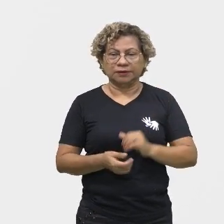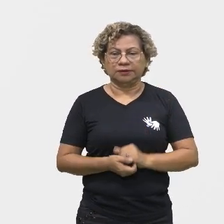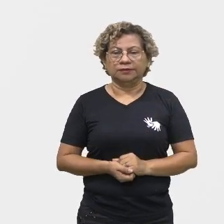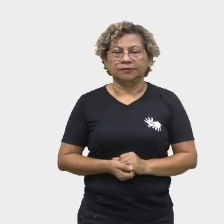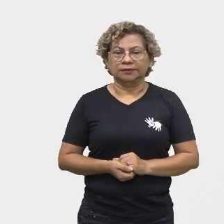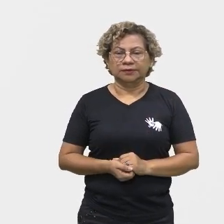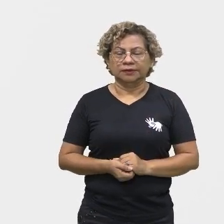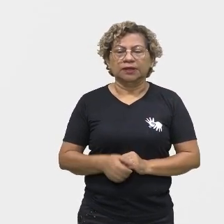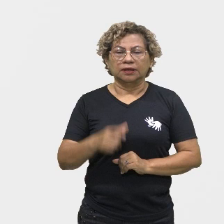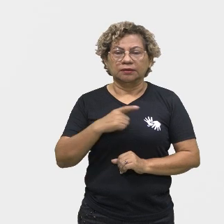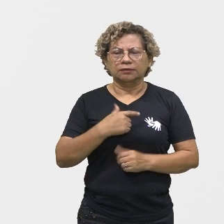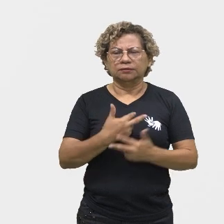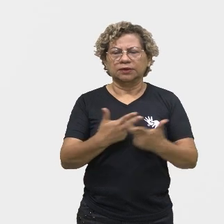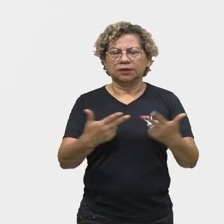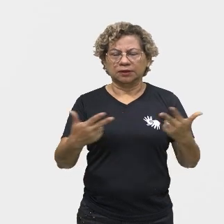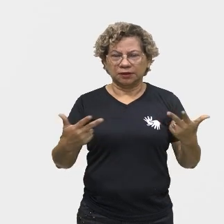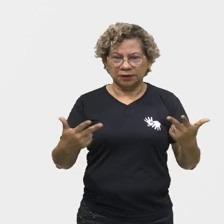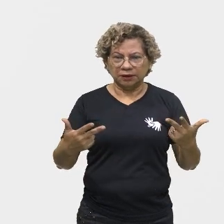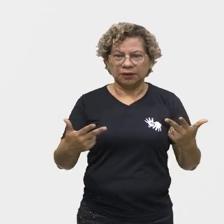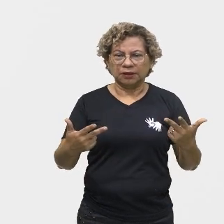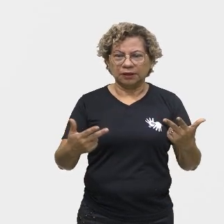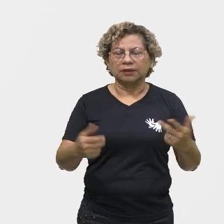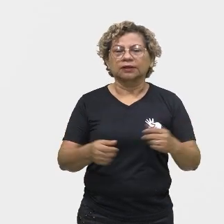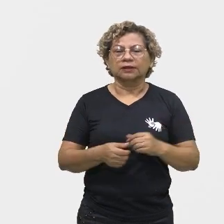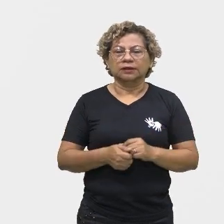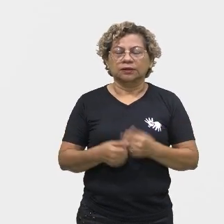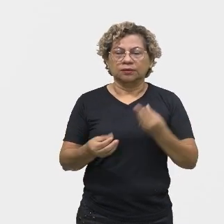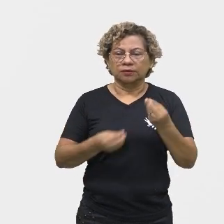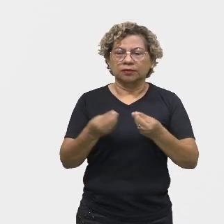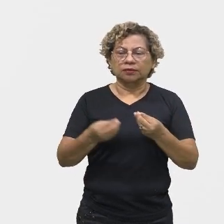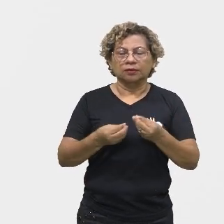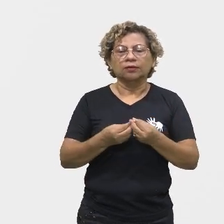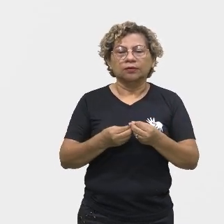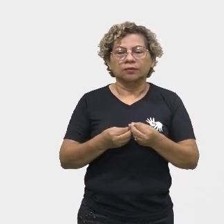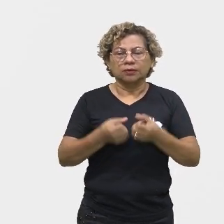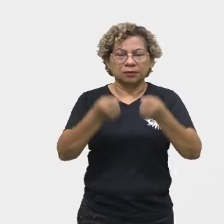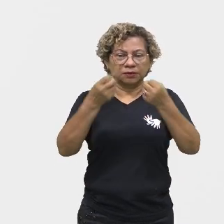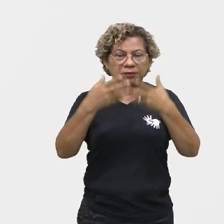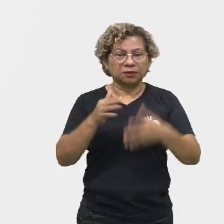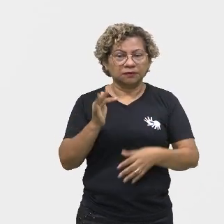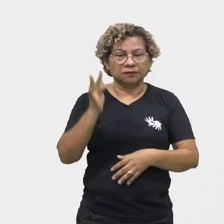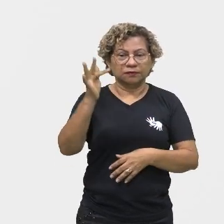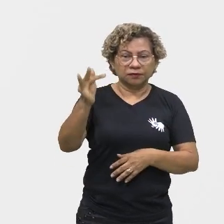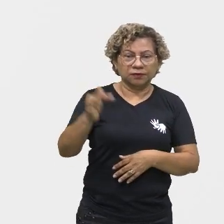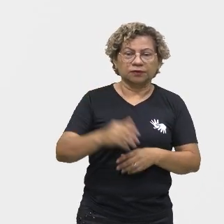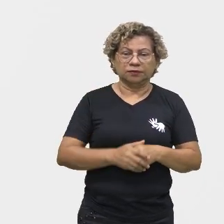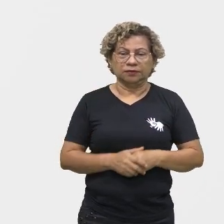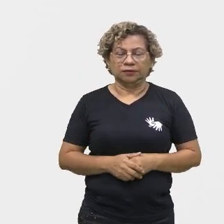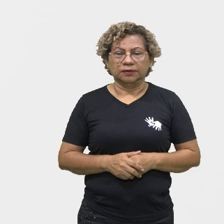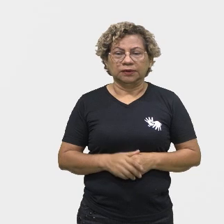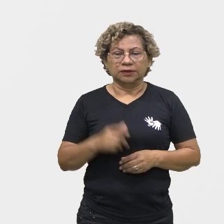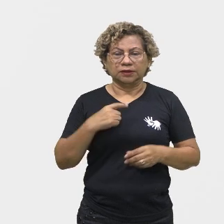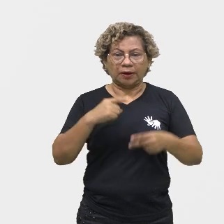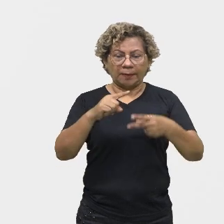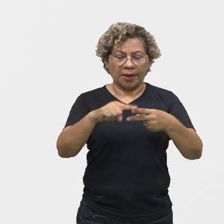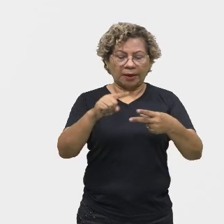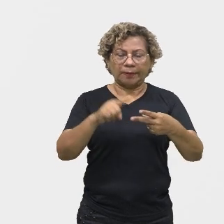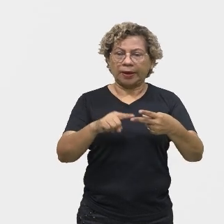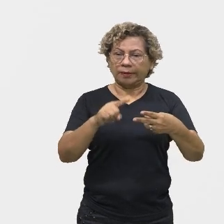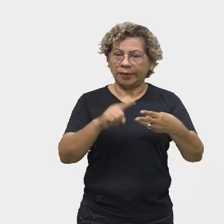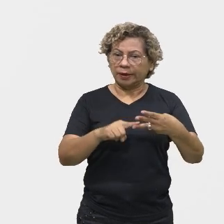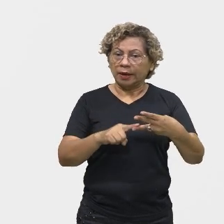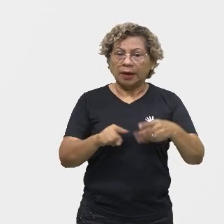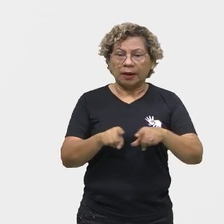Existem várias maneiras de expressar ações futuras, como usar o simple present, present continuous. Não